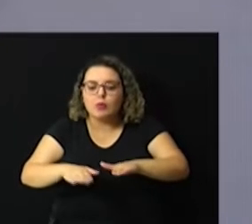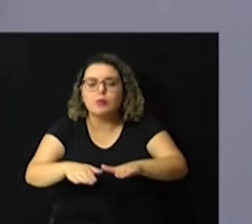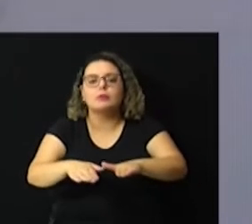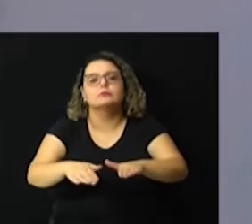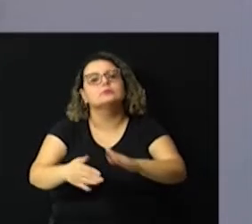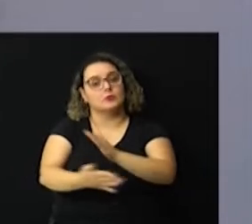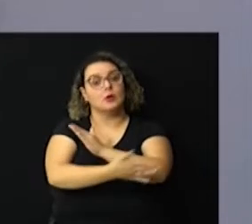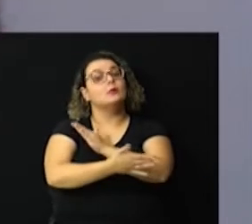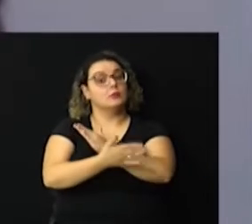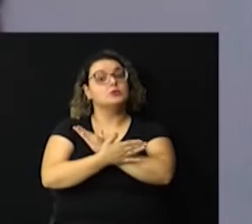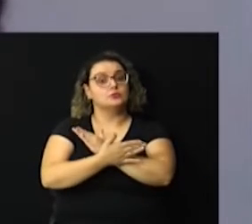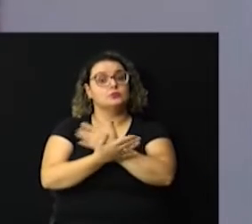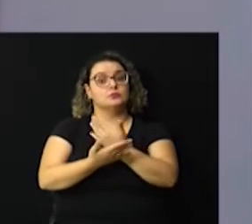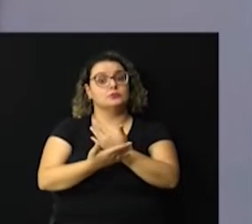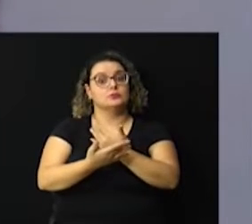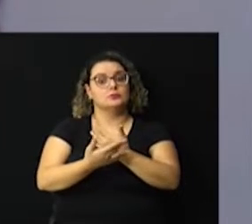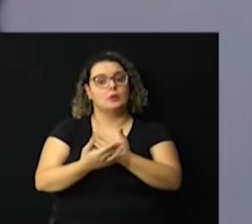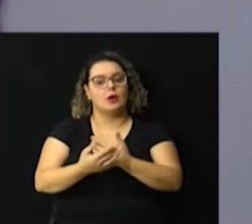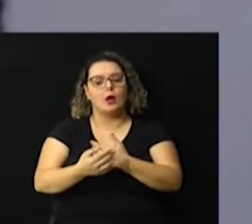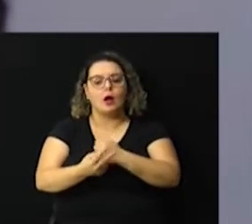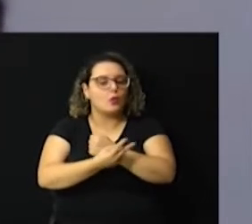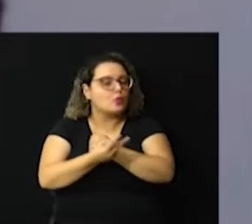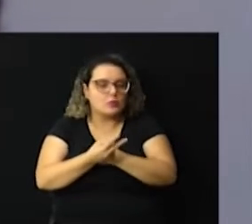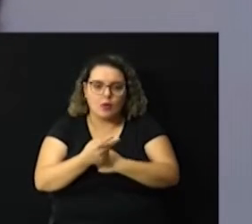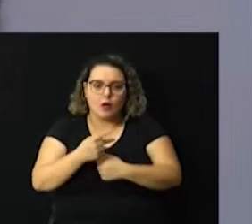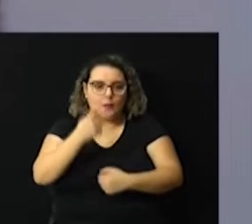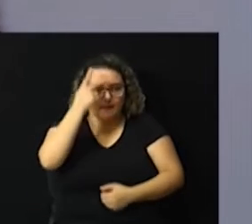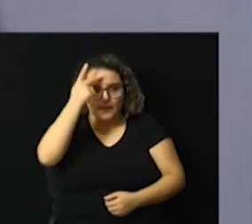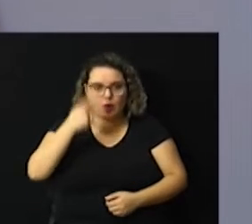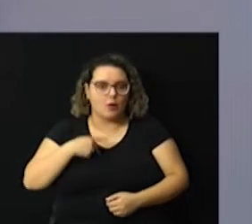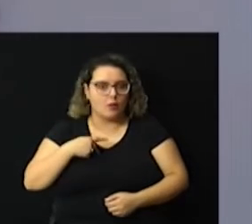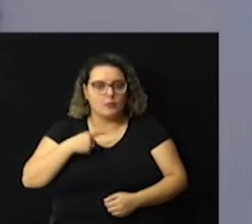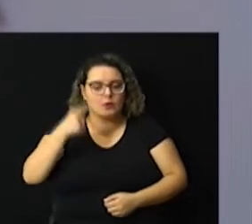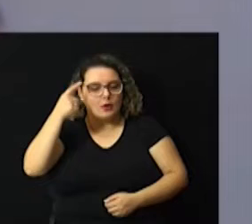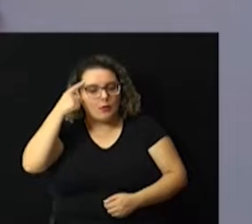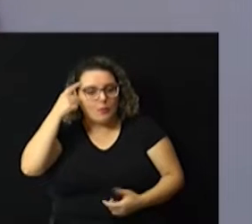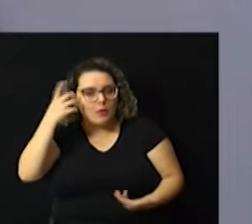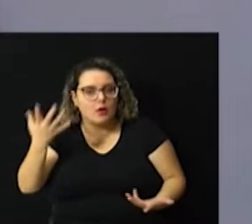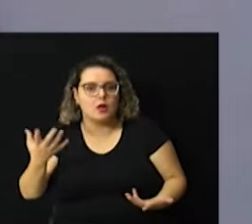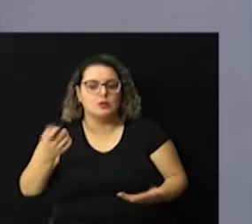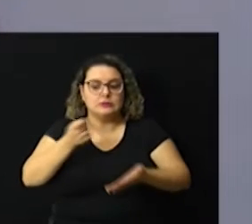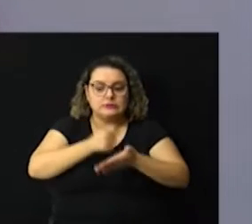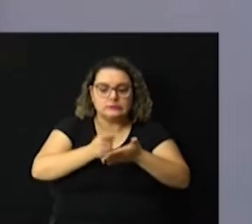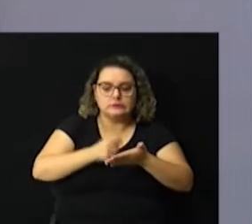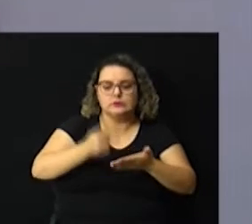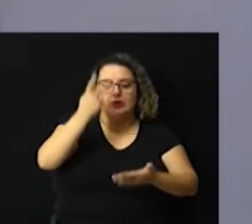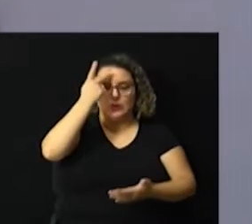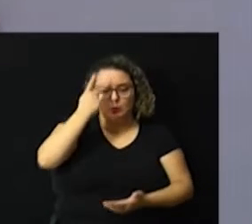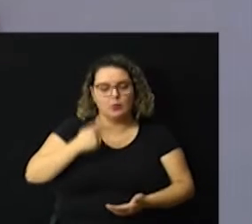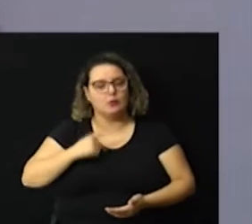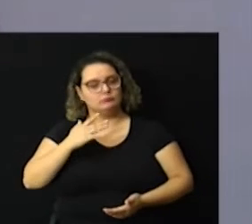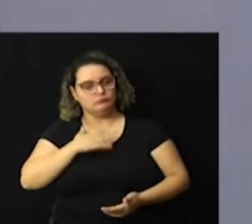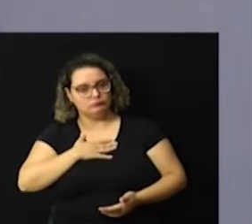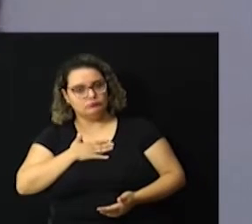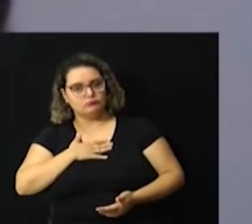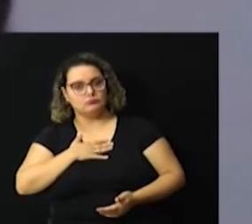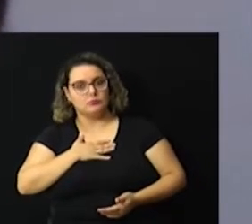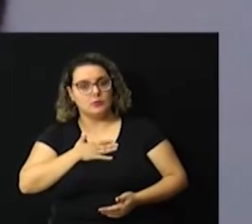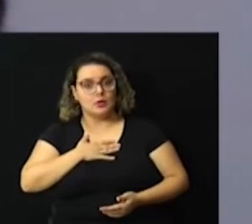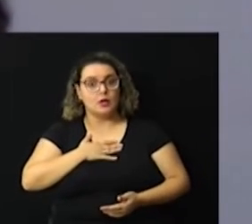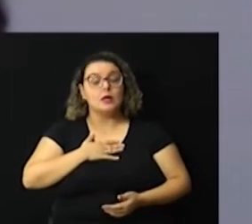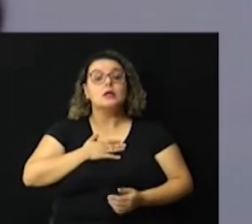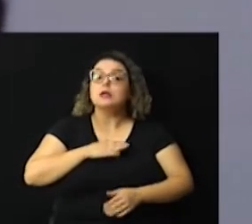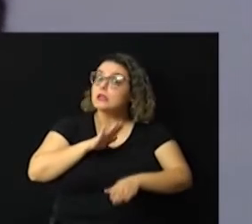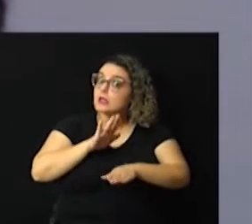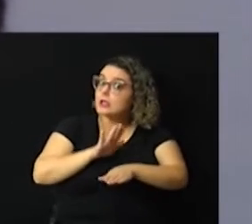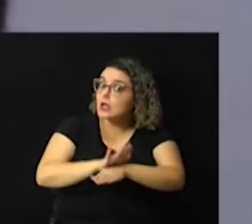muito a cuidar da minha mente, a escrever sobre mim. E eu percebi que esse exercício poderia ajudar muito